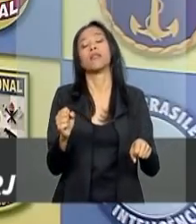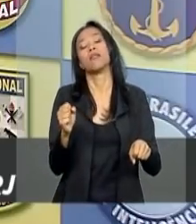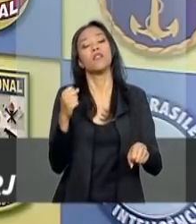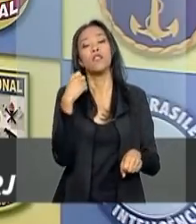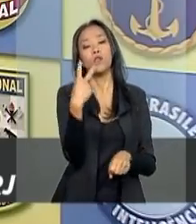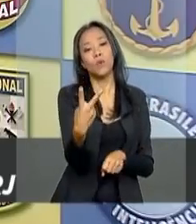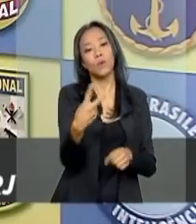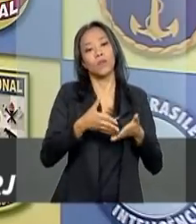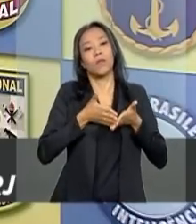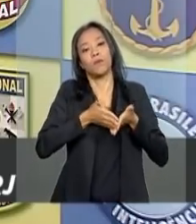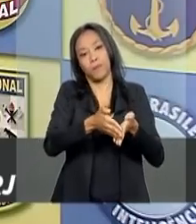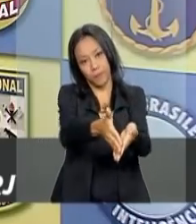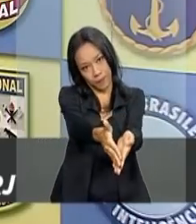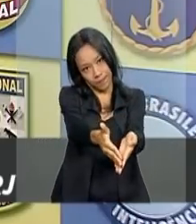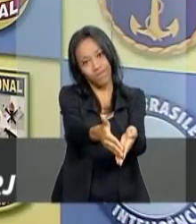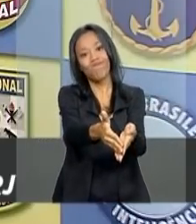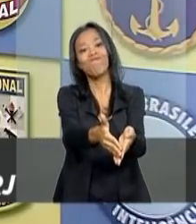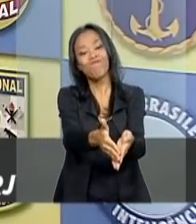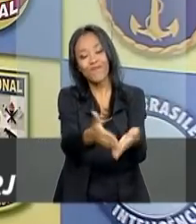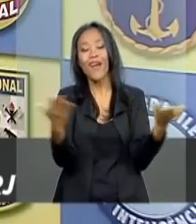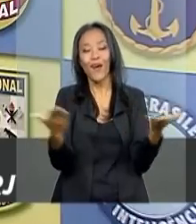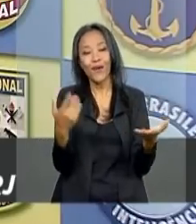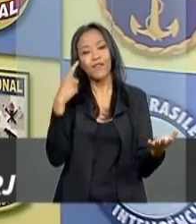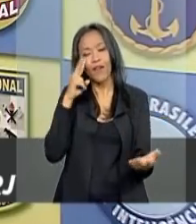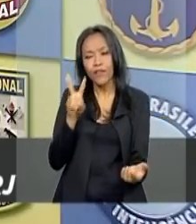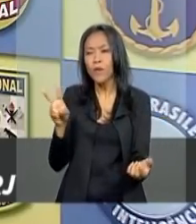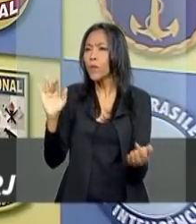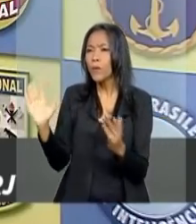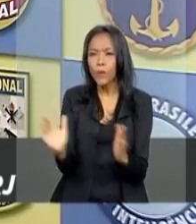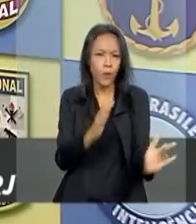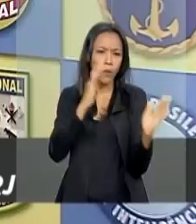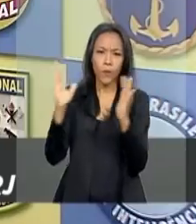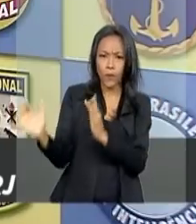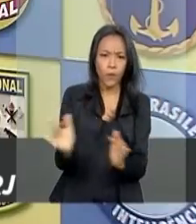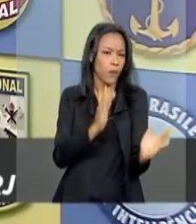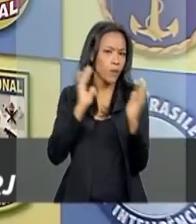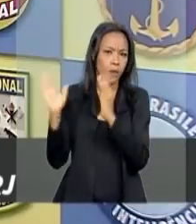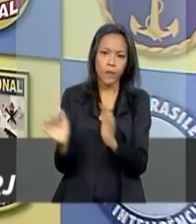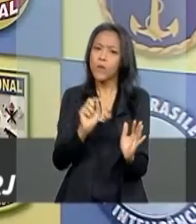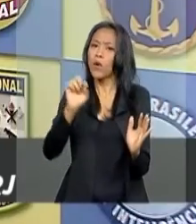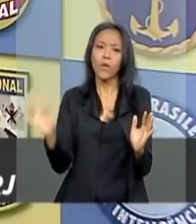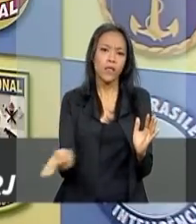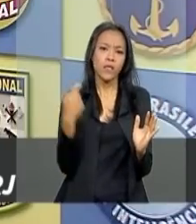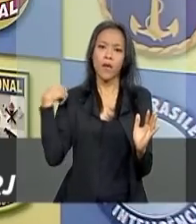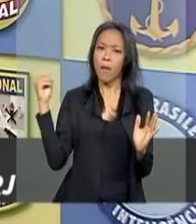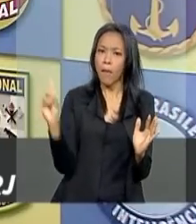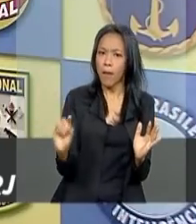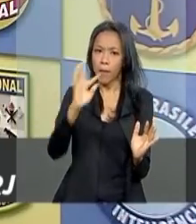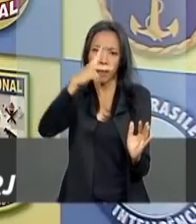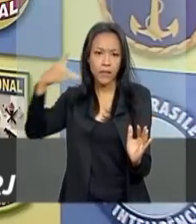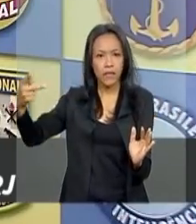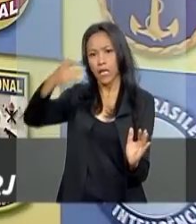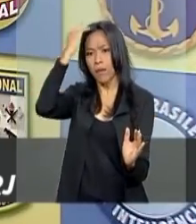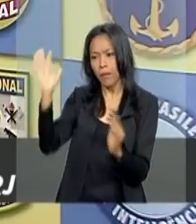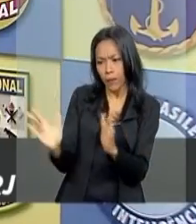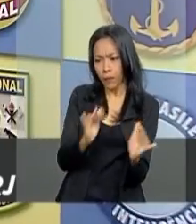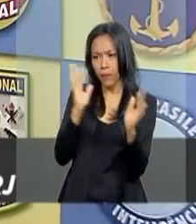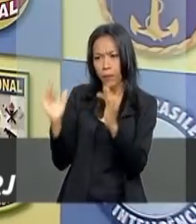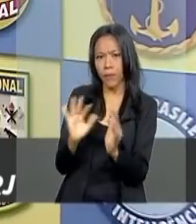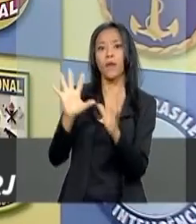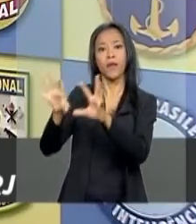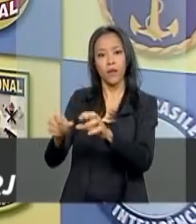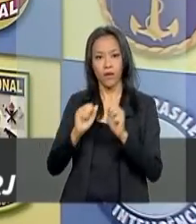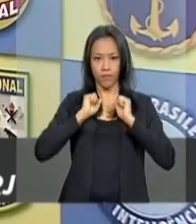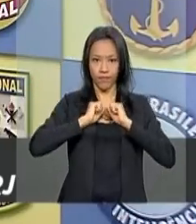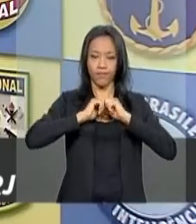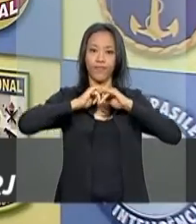embarcações a gente vai seguir acompanhando toda a movimentação do presidente michel temer aqui no rio de janeiro durante o dia de hoje e podemos voltar